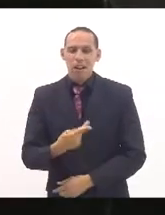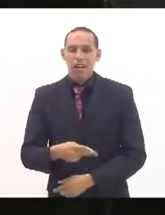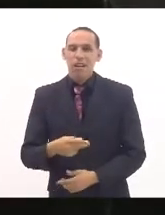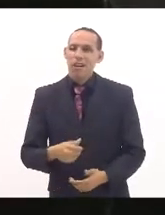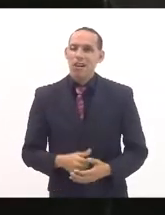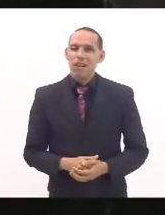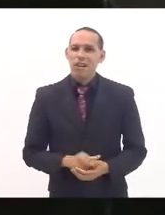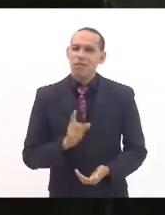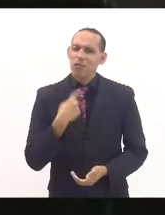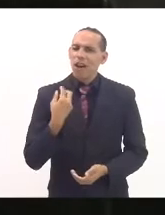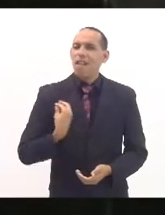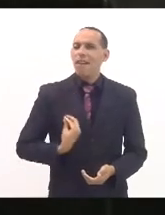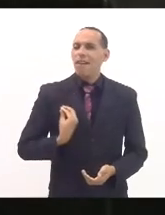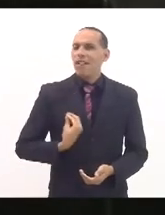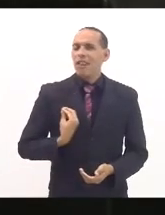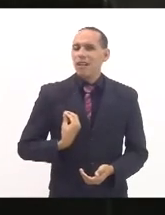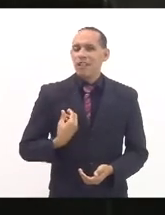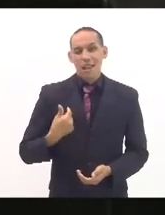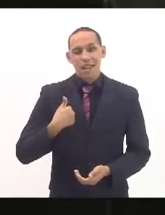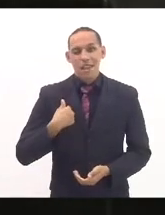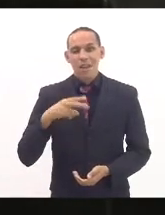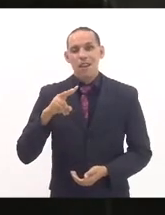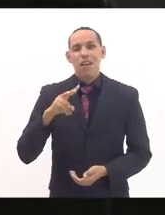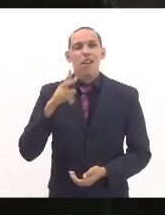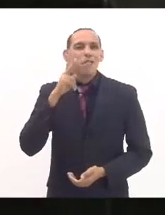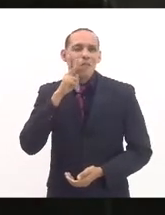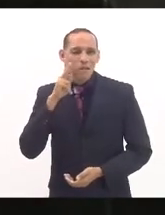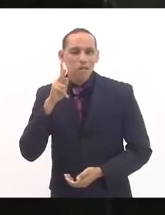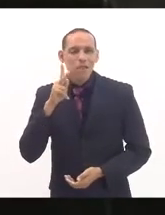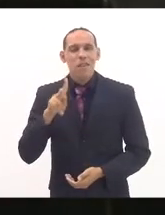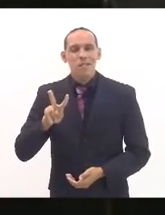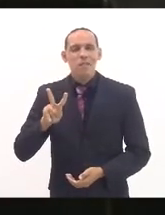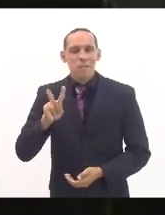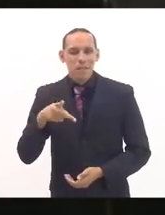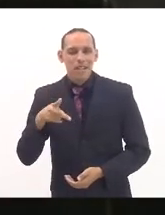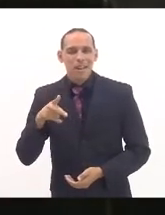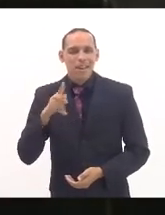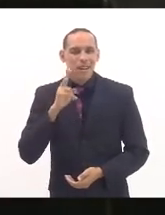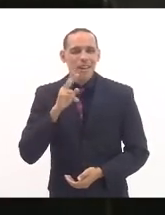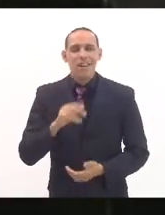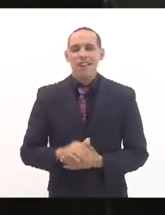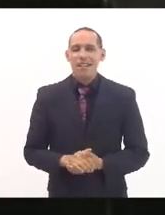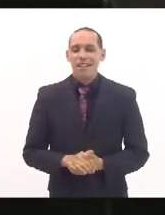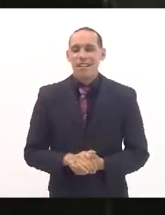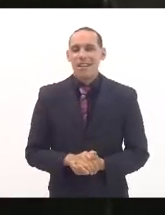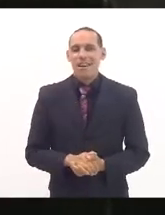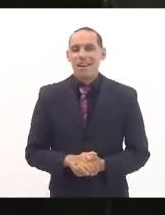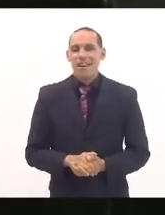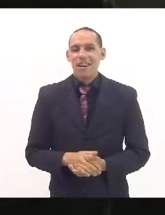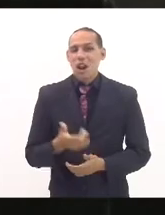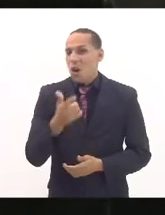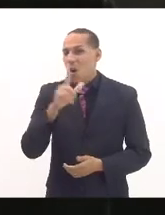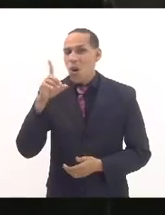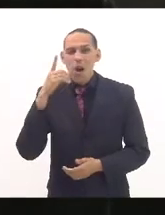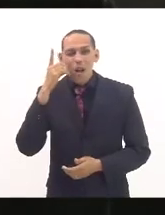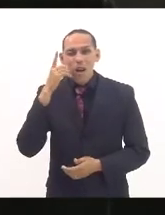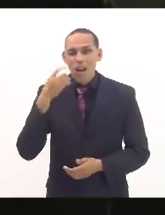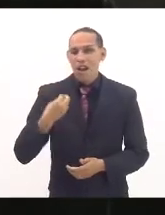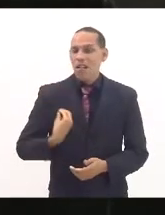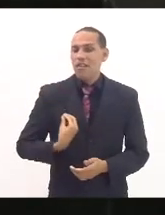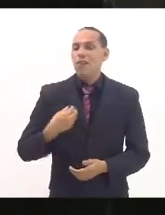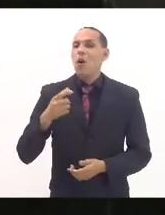eu moro na Vila da Penha, com muito orgulho, mas vários deputados aqui que moram